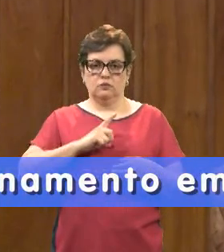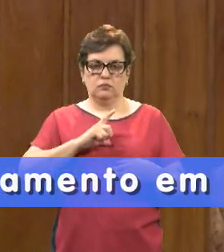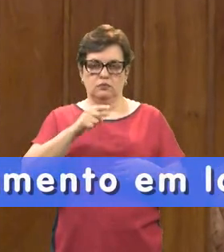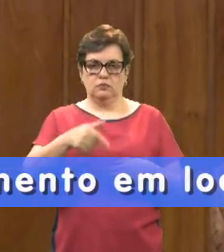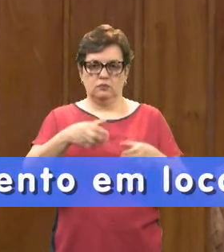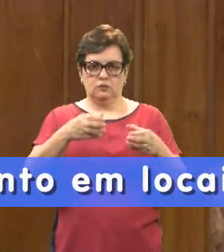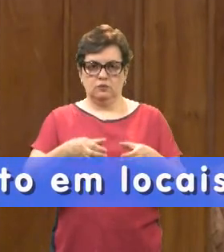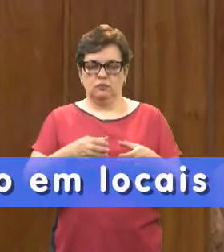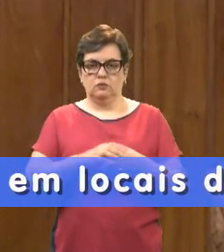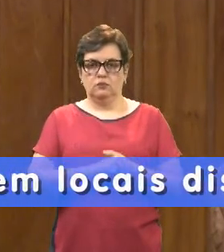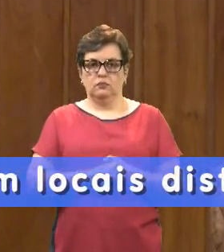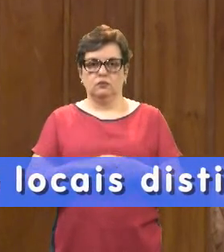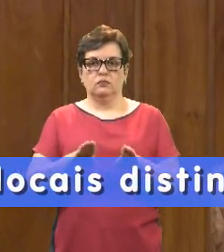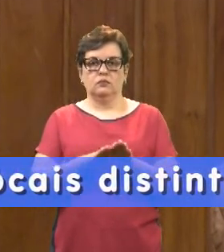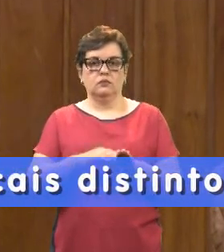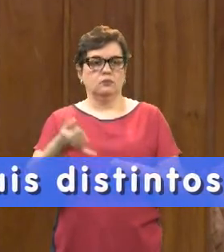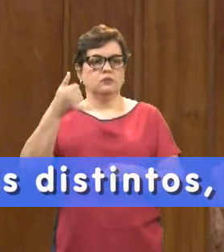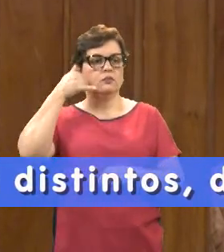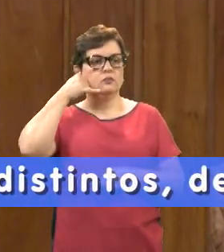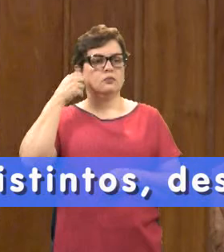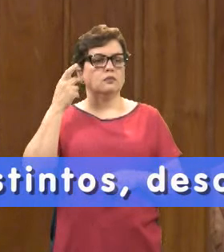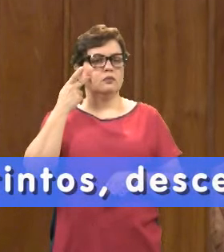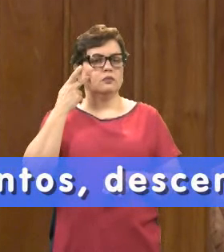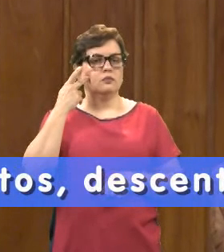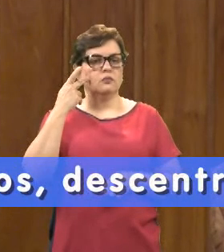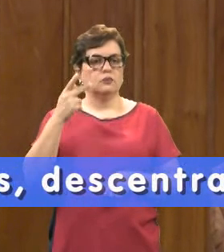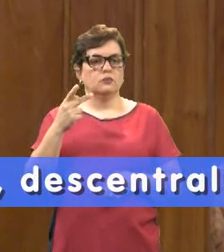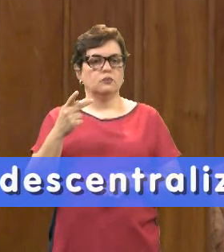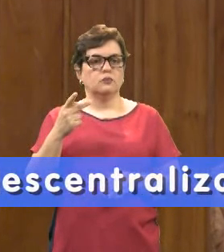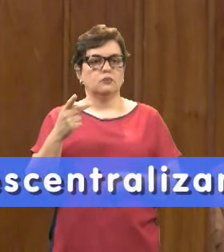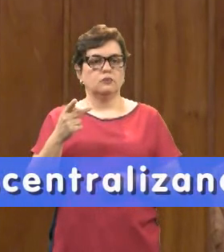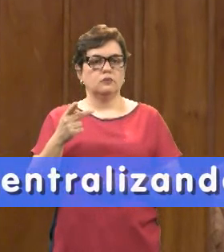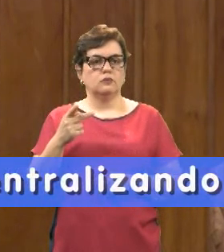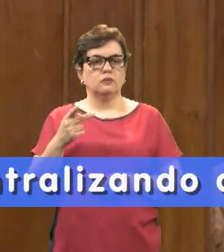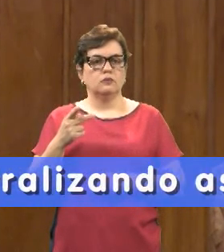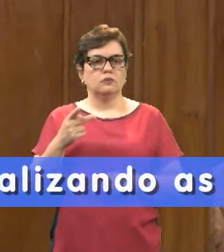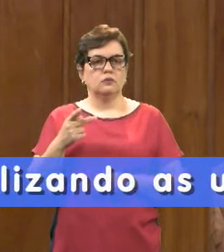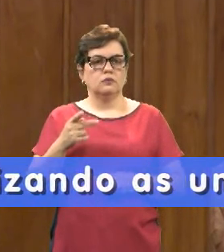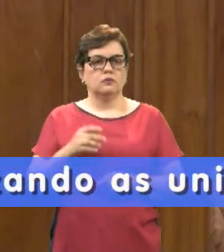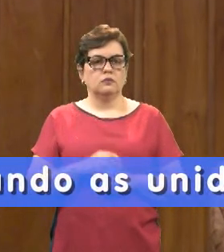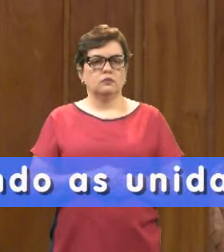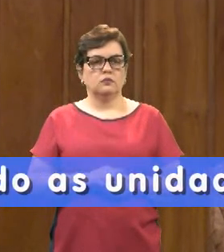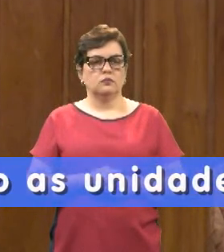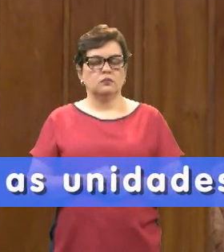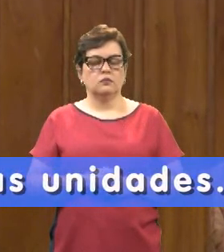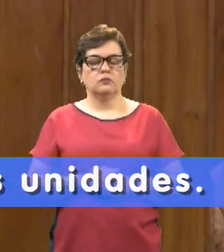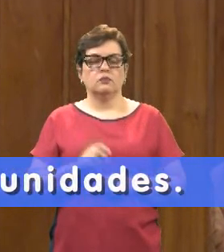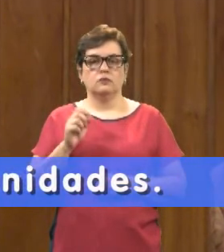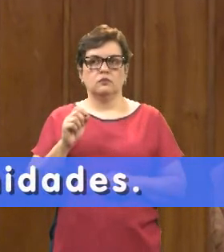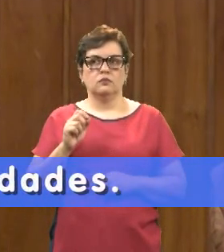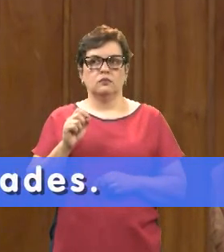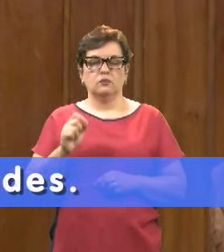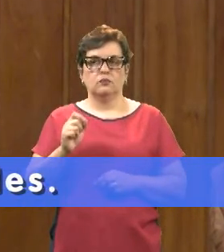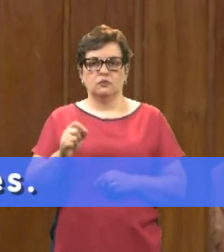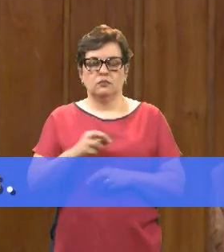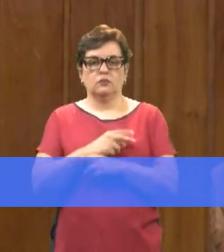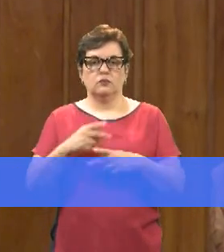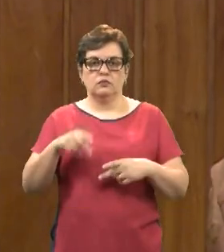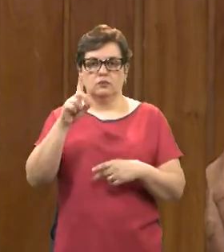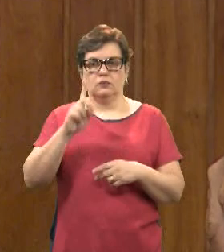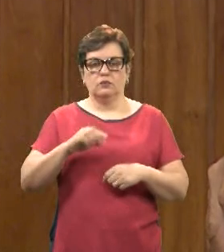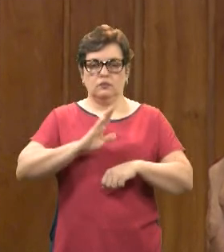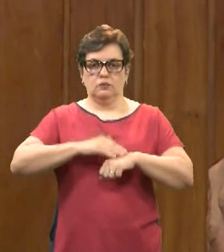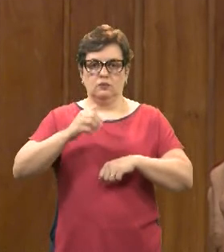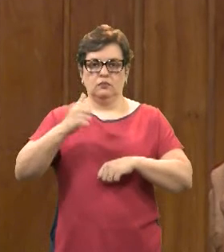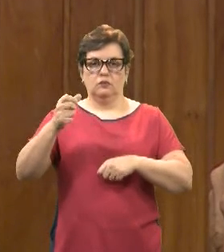telefônica, destina-se, centrando-se o papel e nas ações mais eficazes desses conselhos,